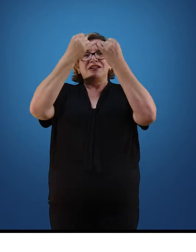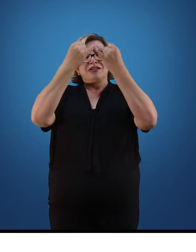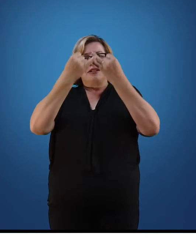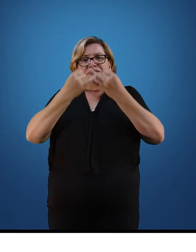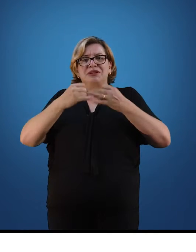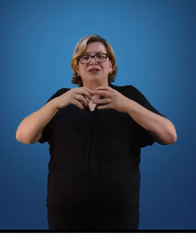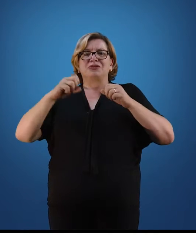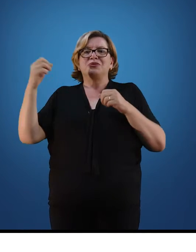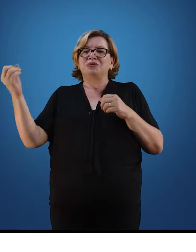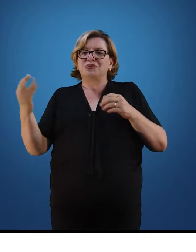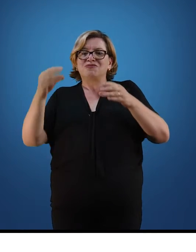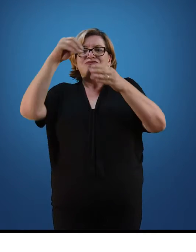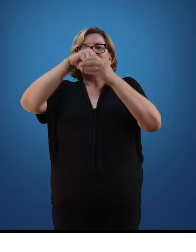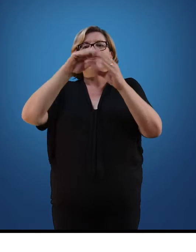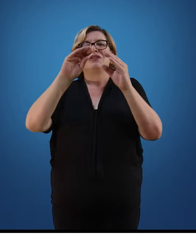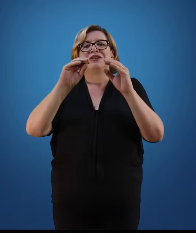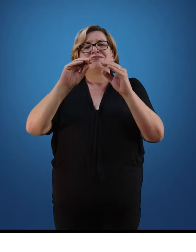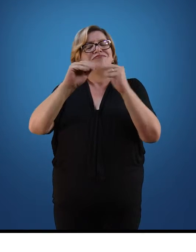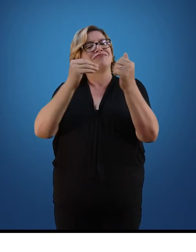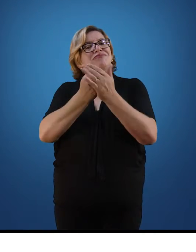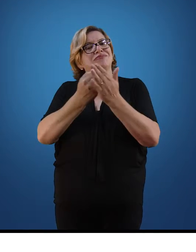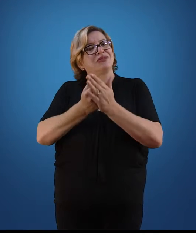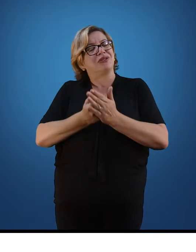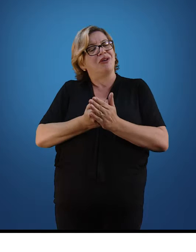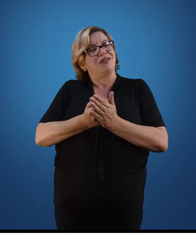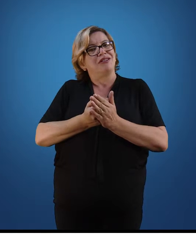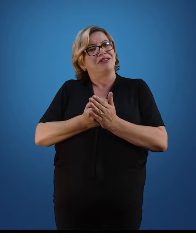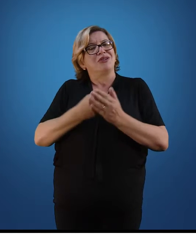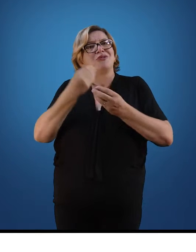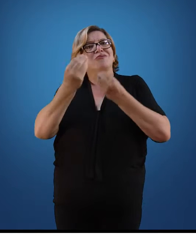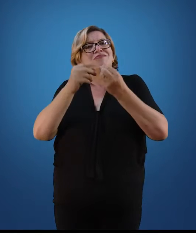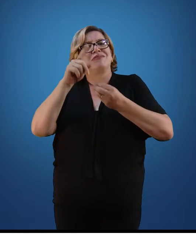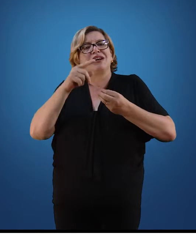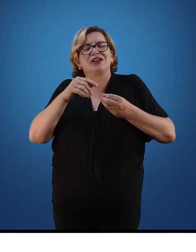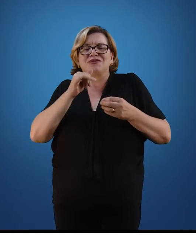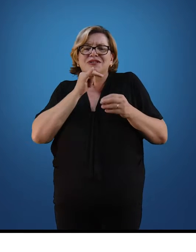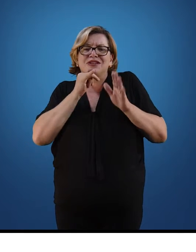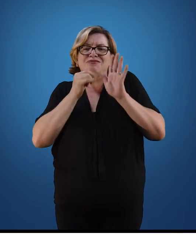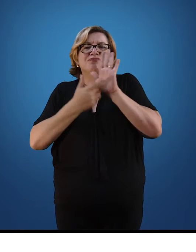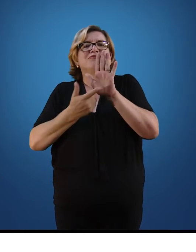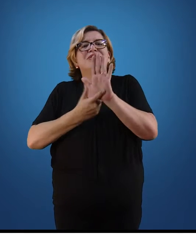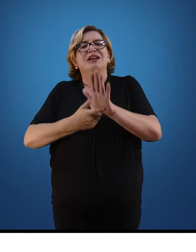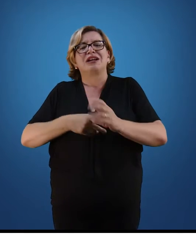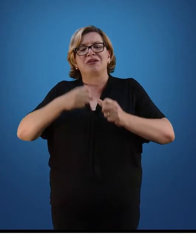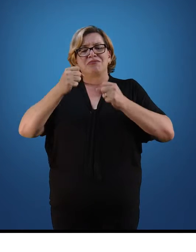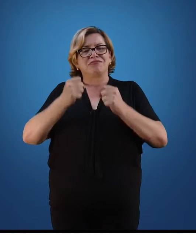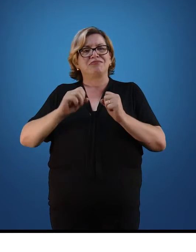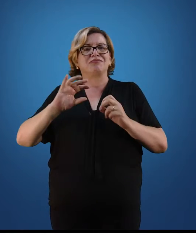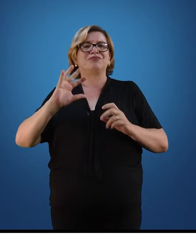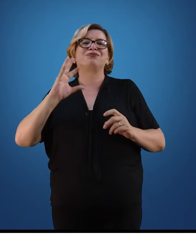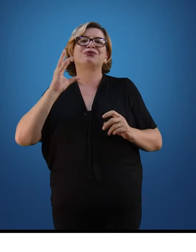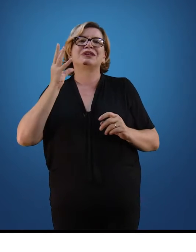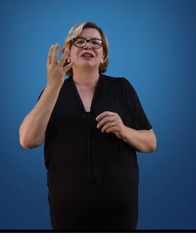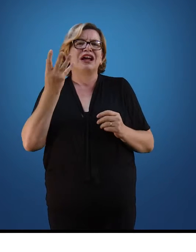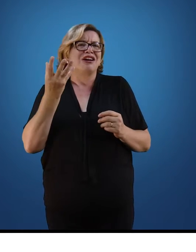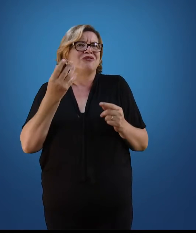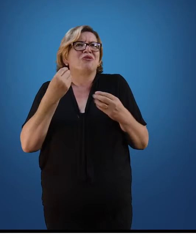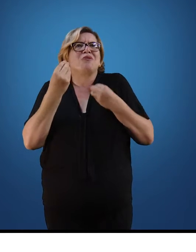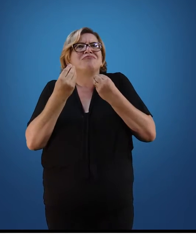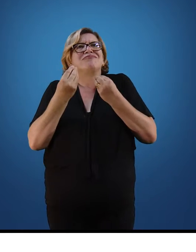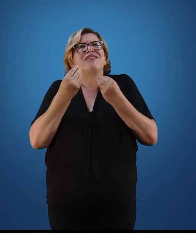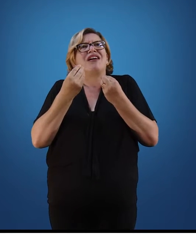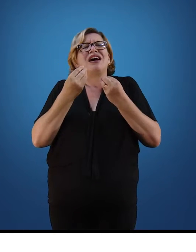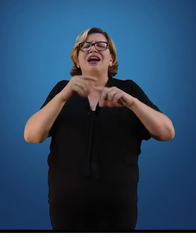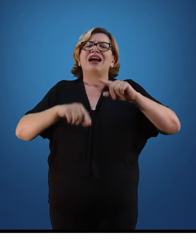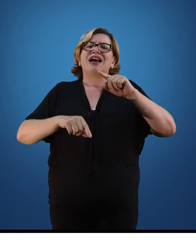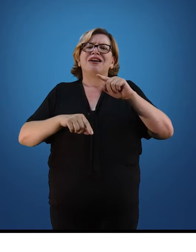vou falar alguns exemplos aqui de inovação na educação. Ela pode acontecer, de repente, em novos materiais que estão